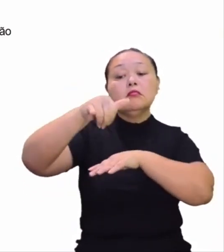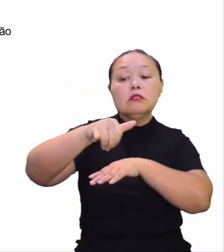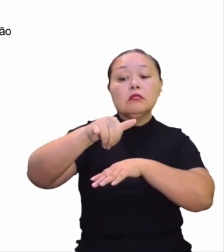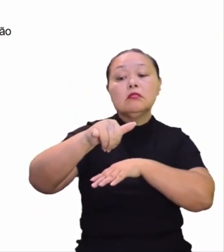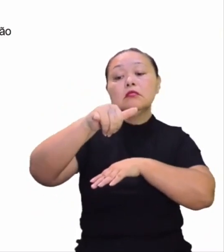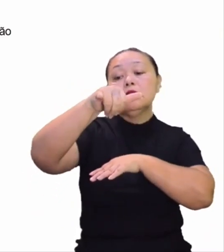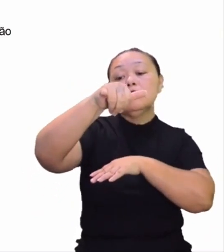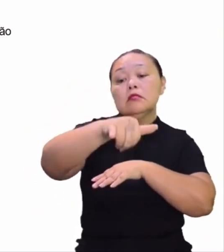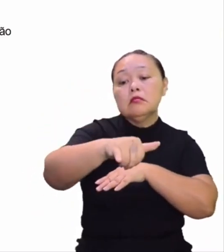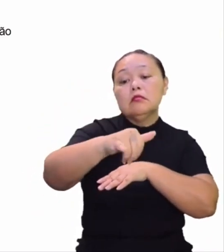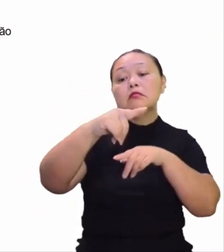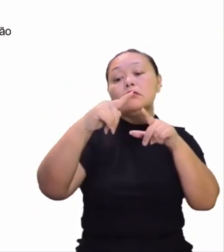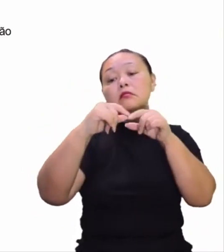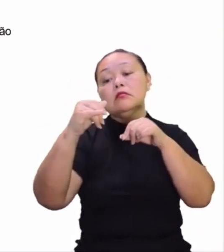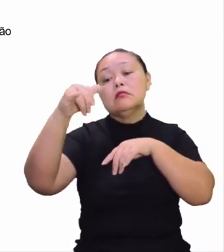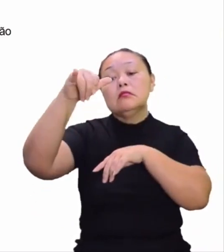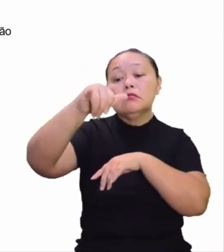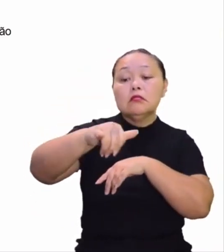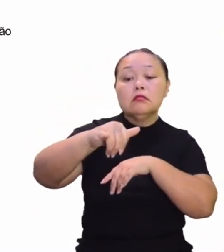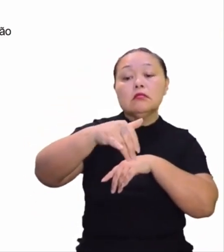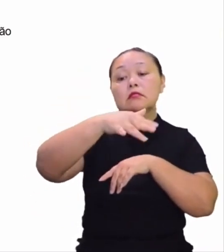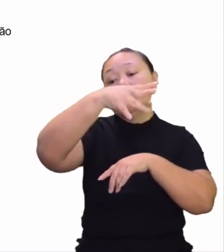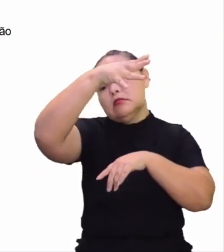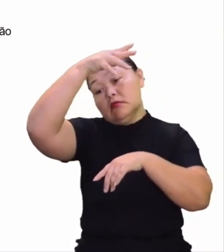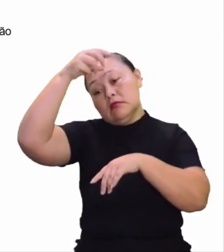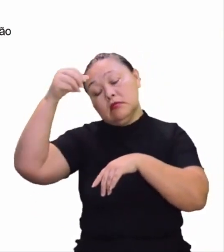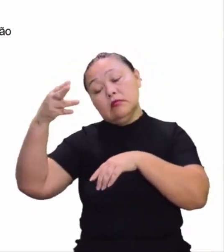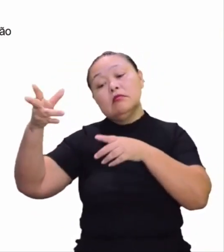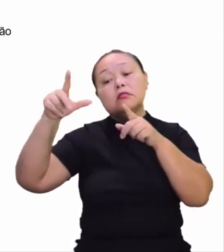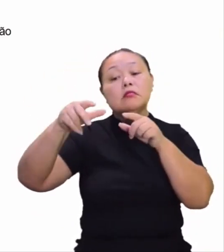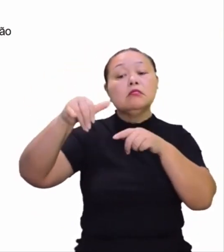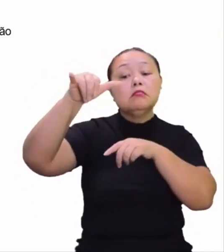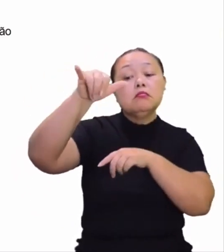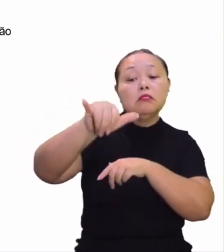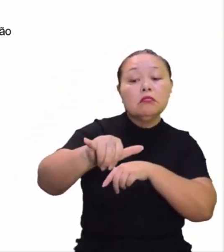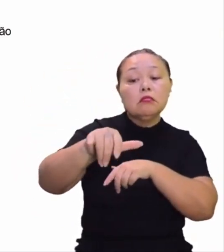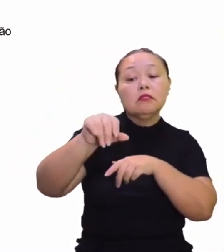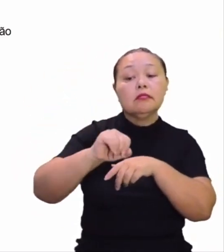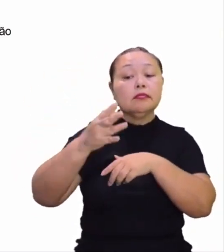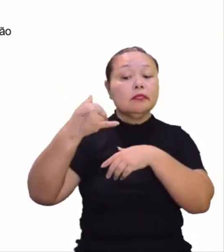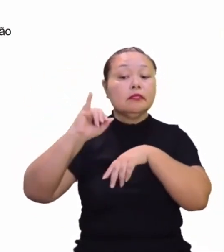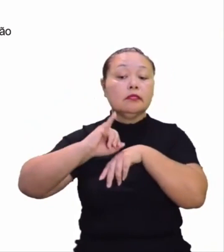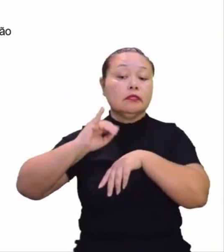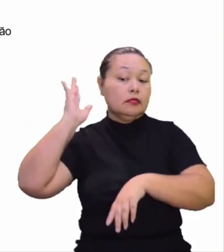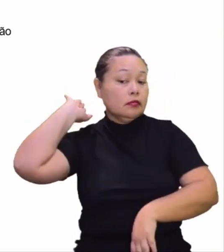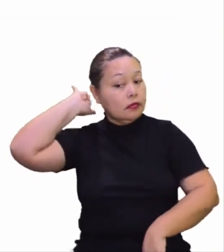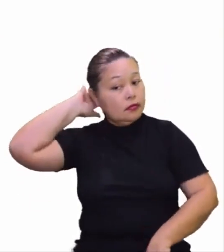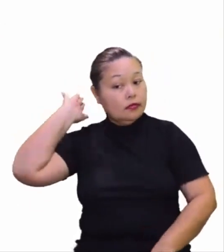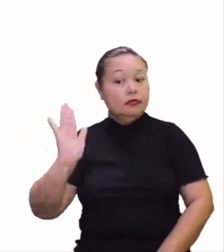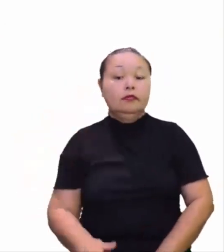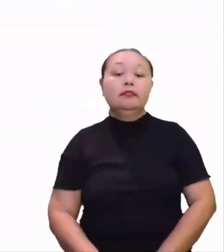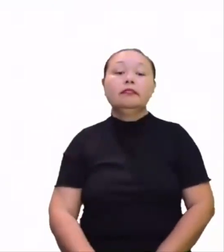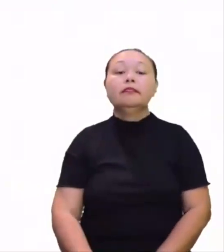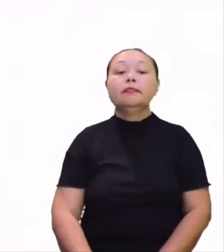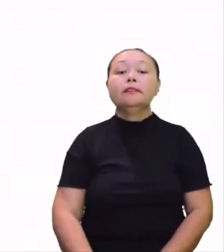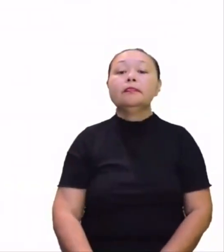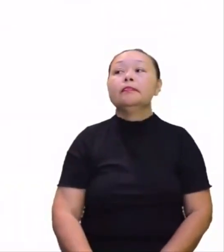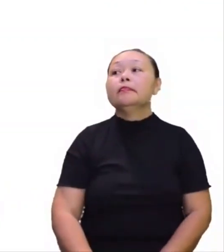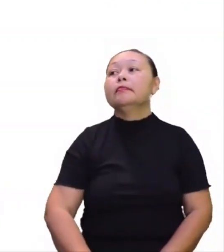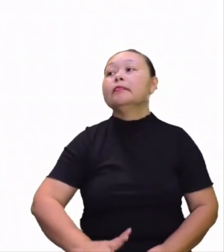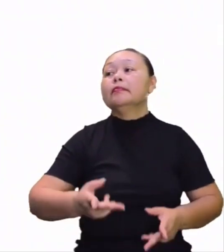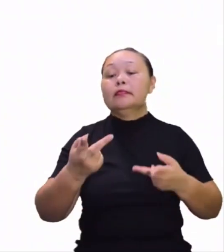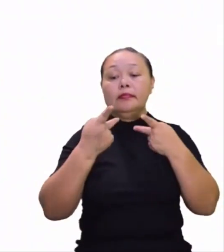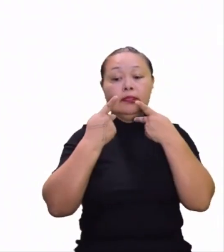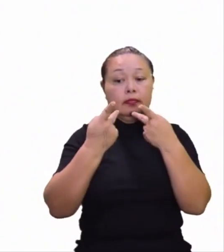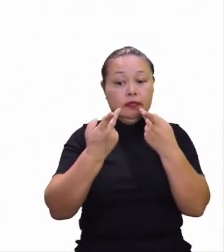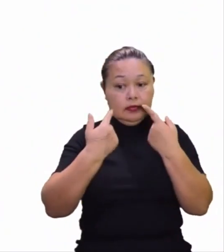com Brasília, Manaus Isso e mesmo. Belém, né, principalmente. Exatamente. Vamos lá.